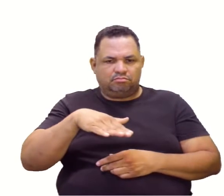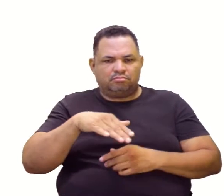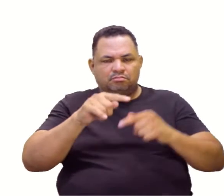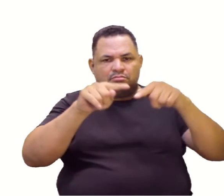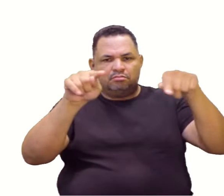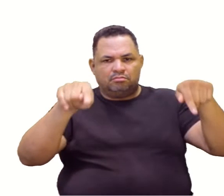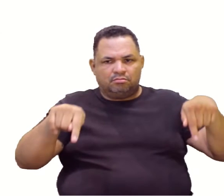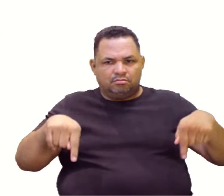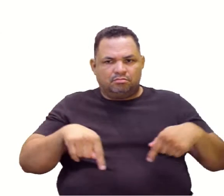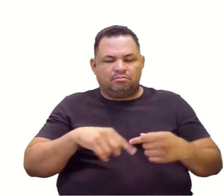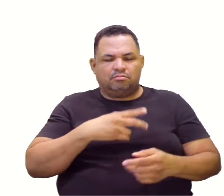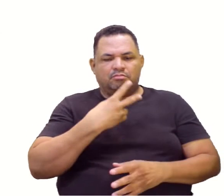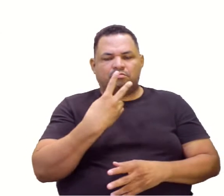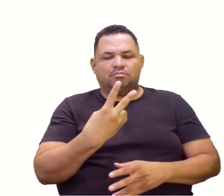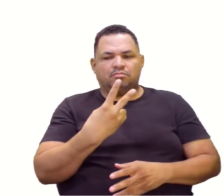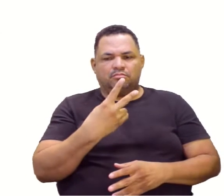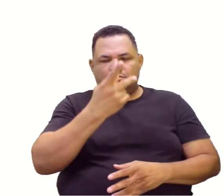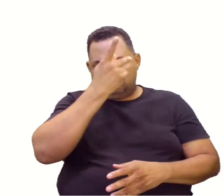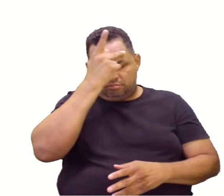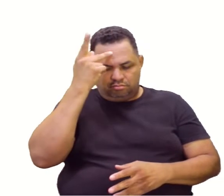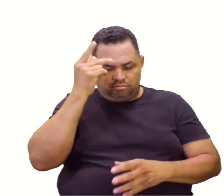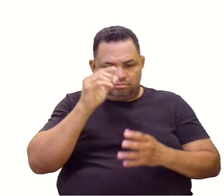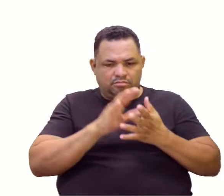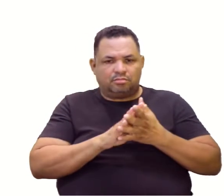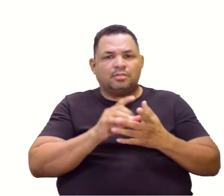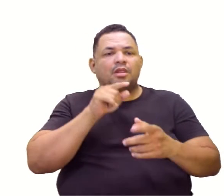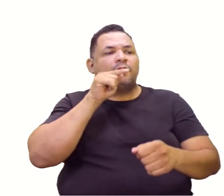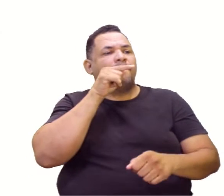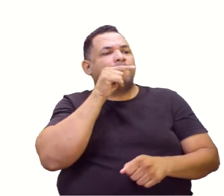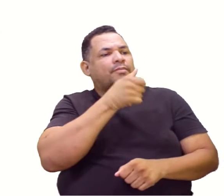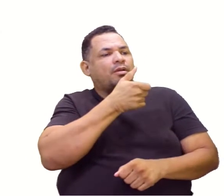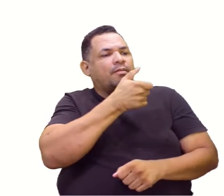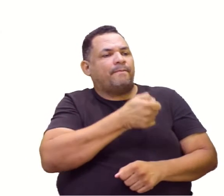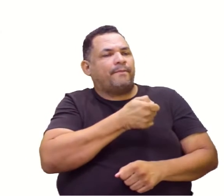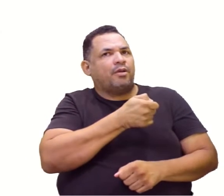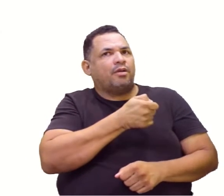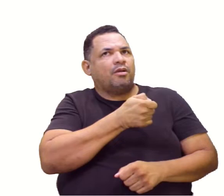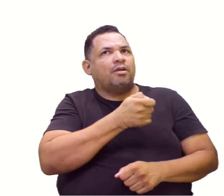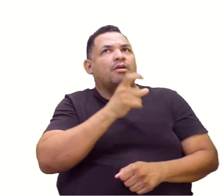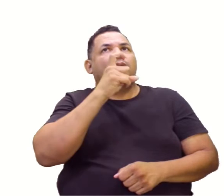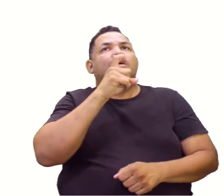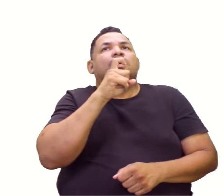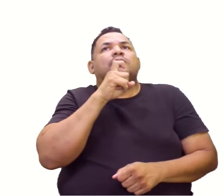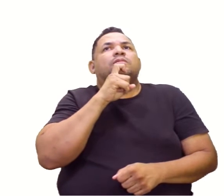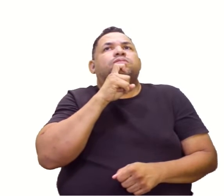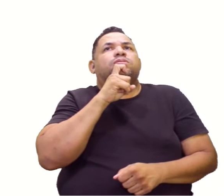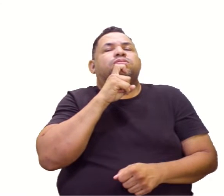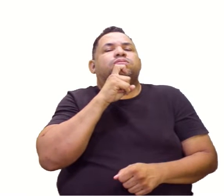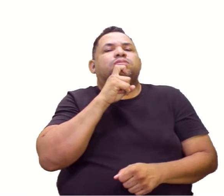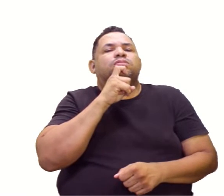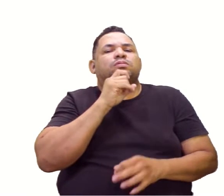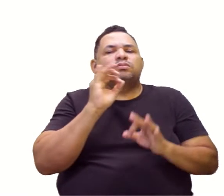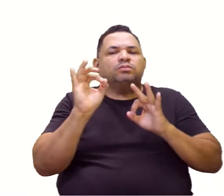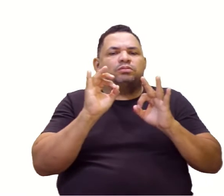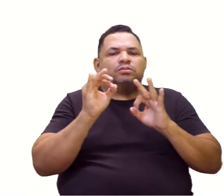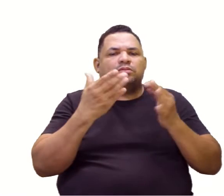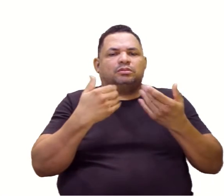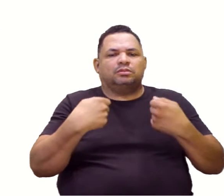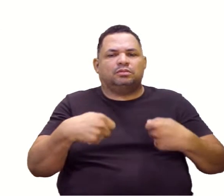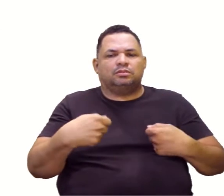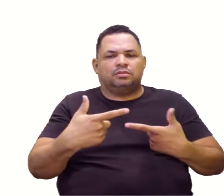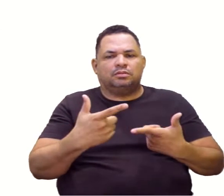ambiente. Então, olha só, 2 pessoas no local, liguei a central de ar, ela precisa, né, de